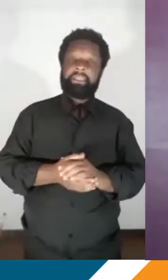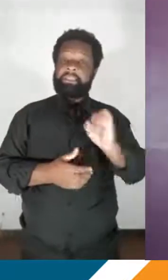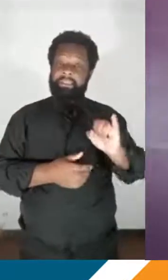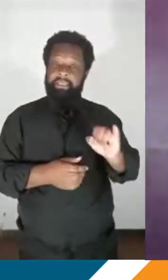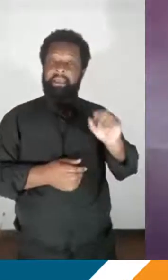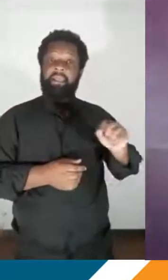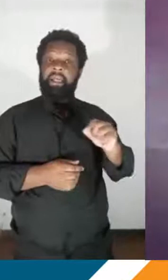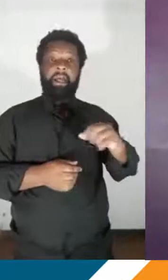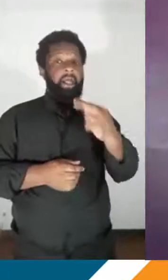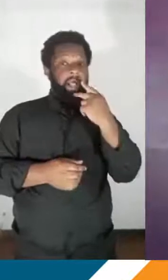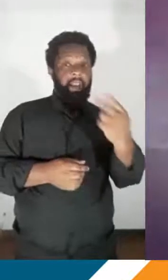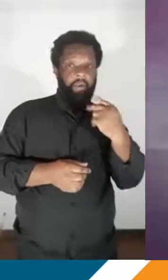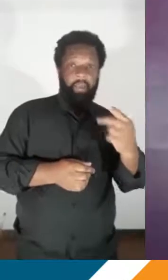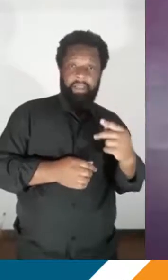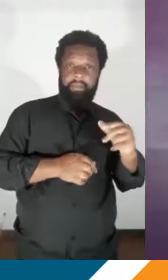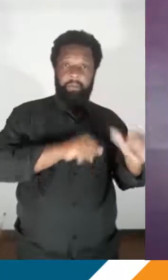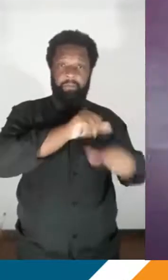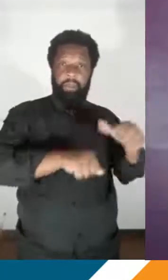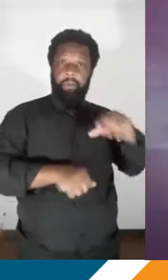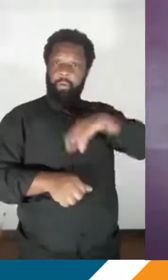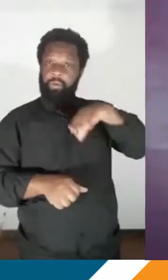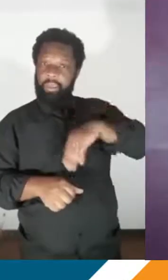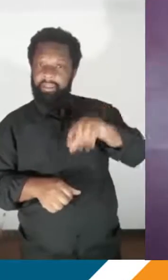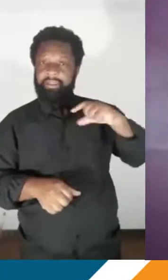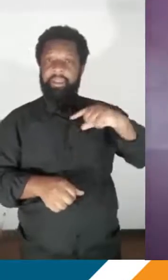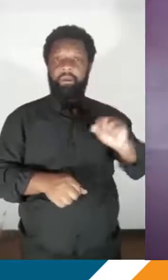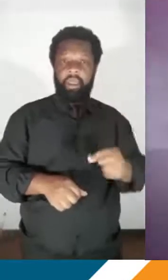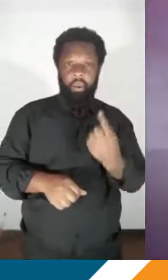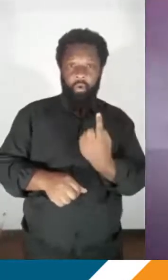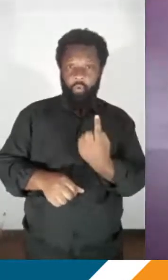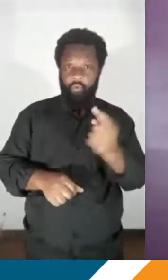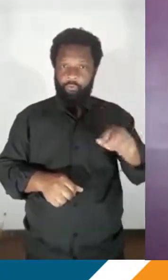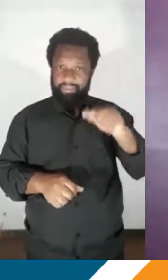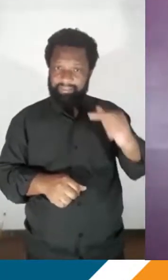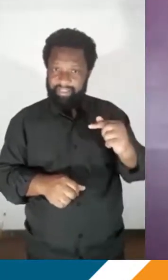NaCl, ok? Se eu tiver uma linguagem para ler em português, eu vou ter